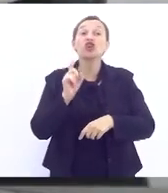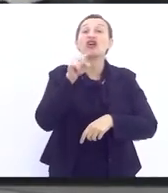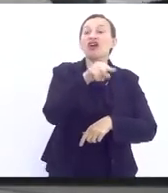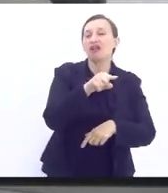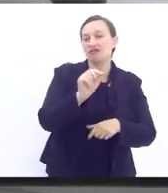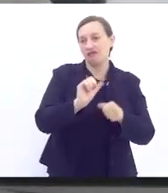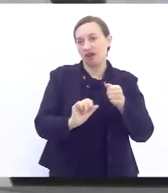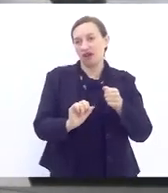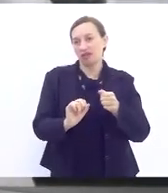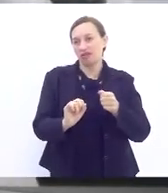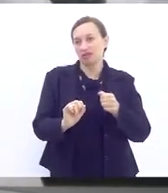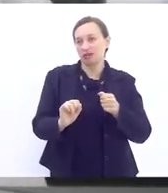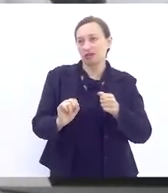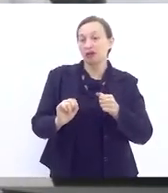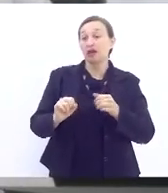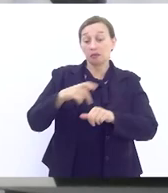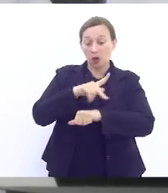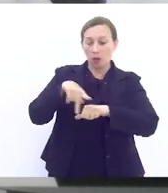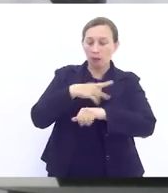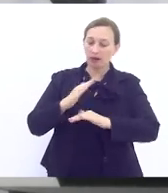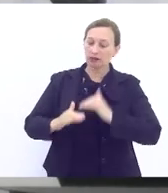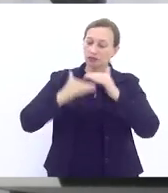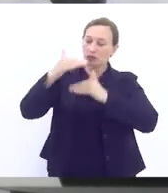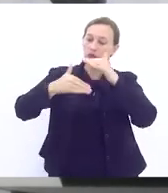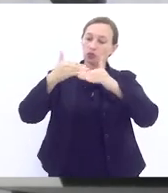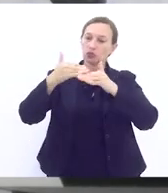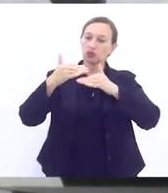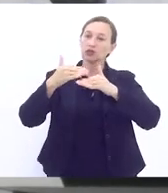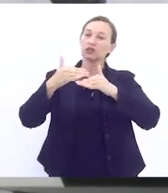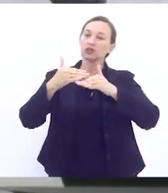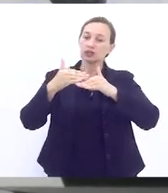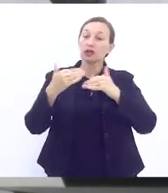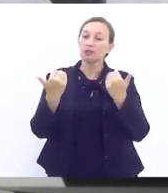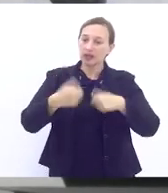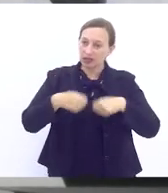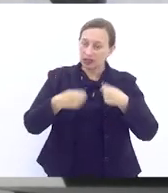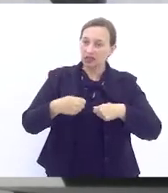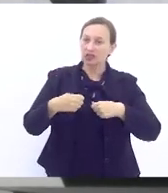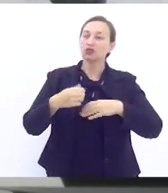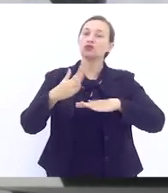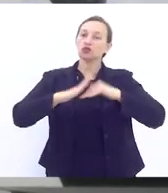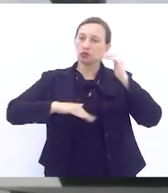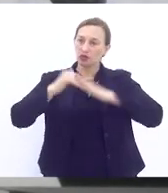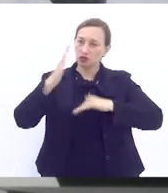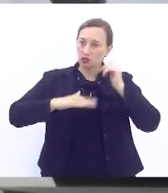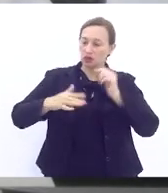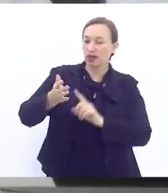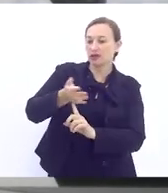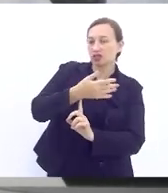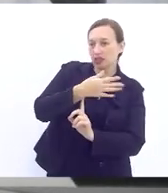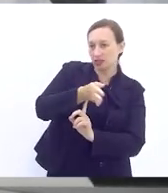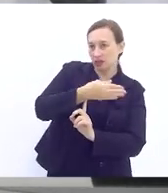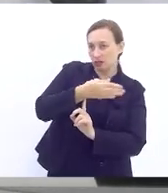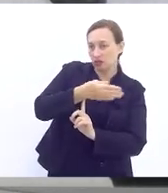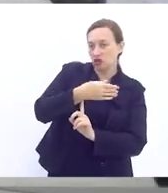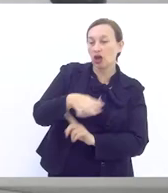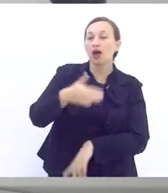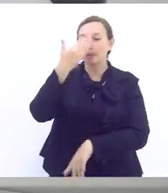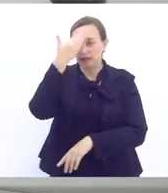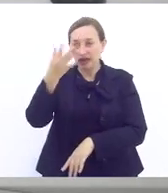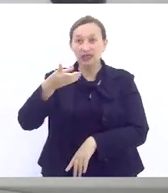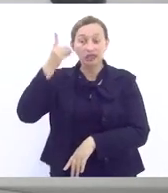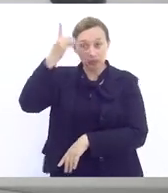e para esse país crescer ele depende dessa área tecnológica Obrigado deputada e deputado e